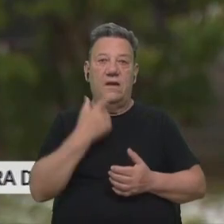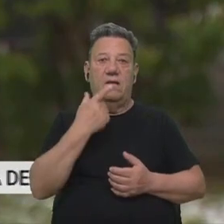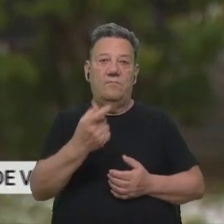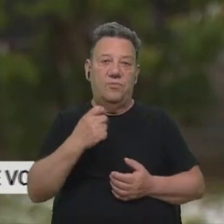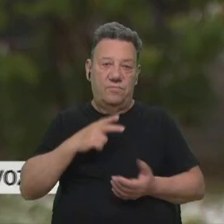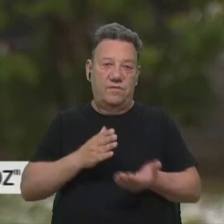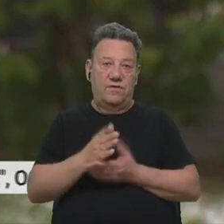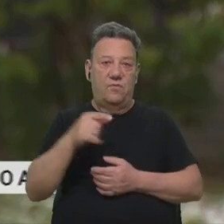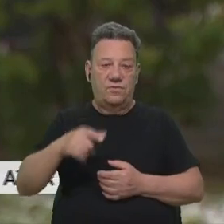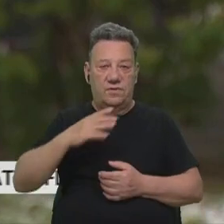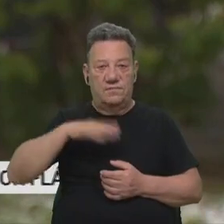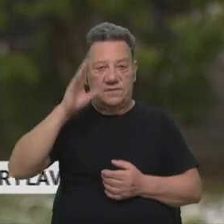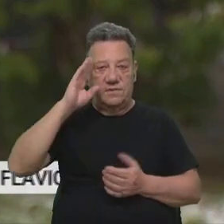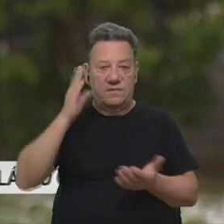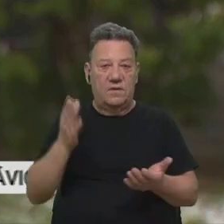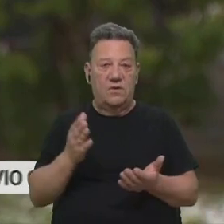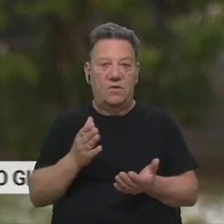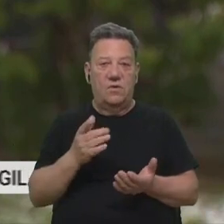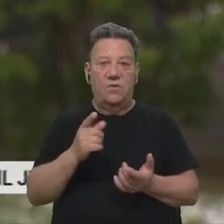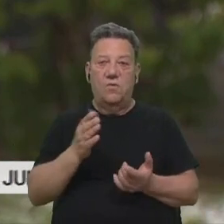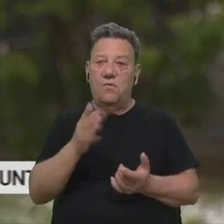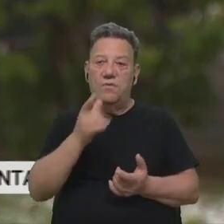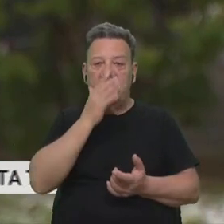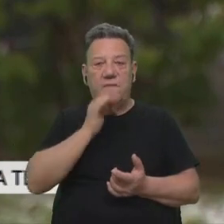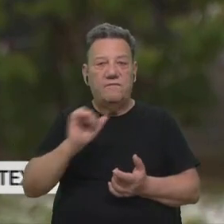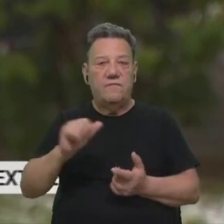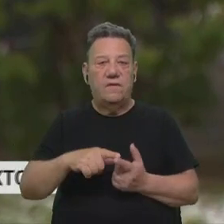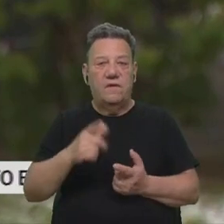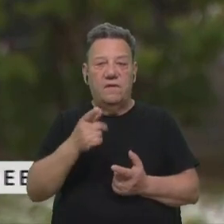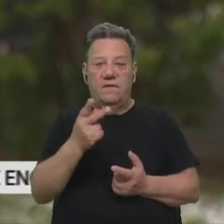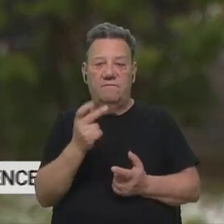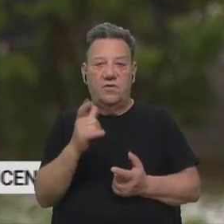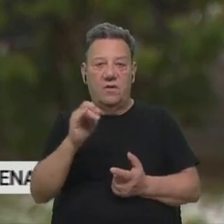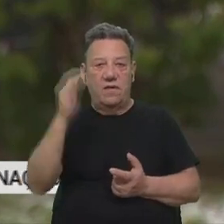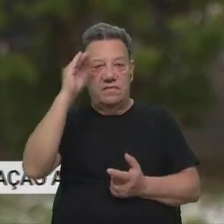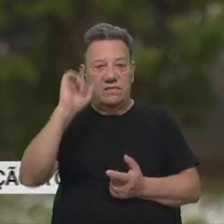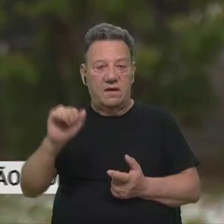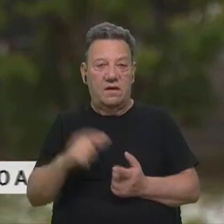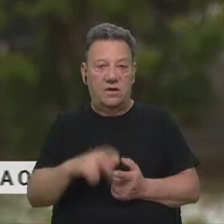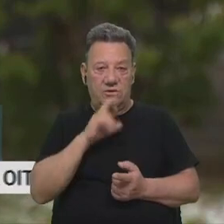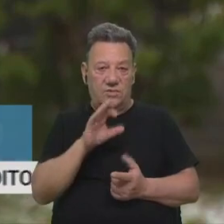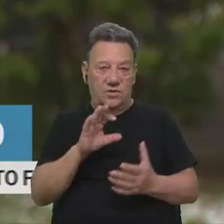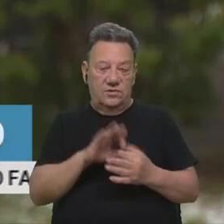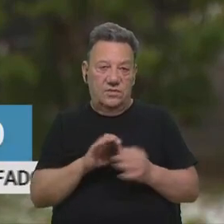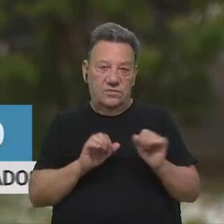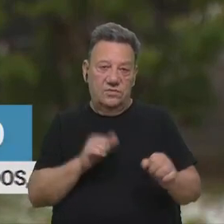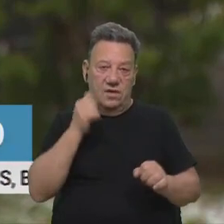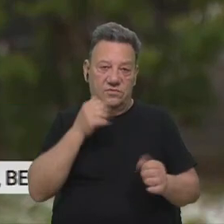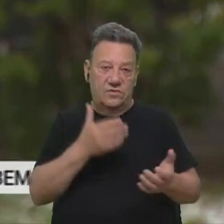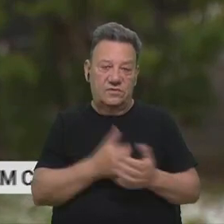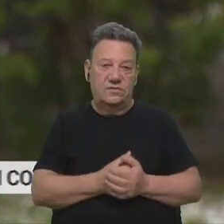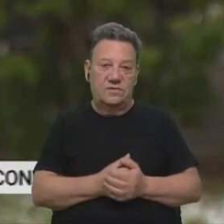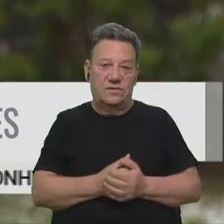Na pergunta Portugal em Direto de hoje pretendíamos saber de onde é tradicional a viola da terra e a resposta correta é dos